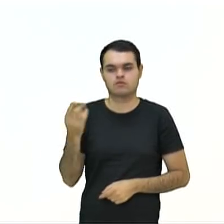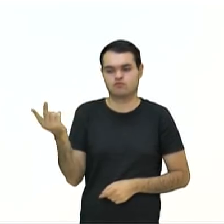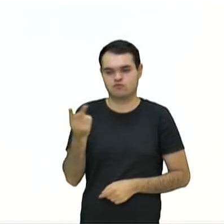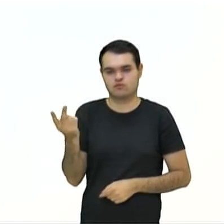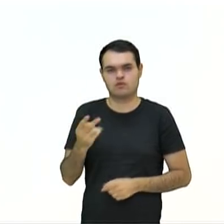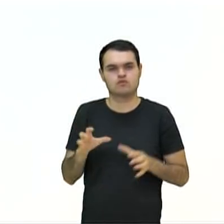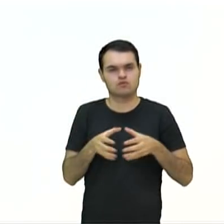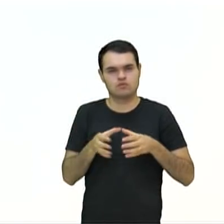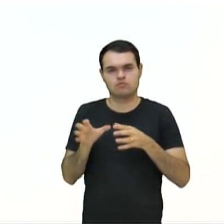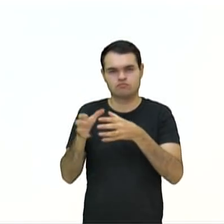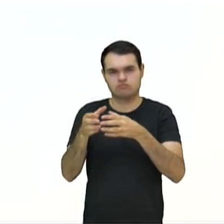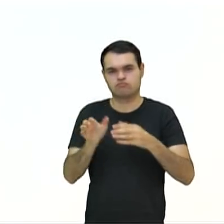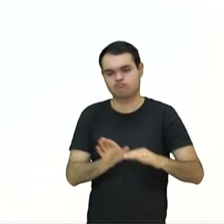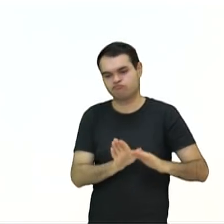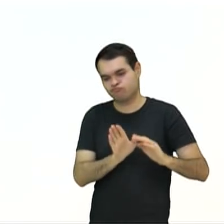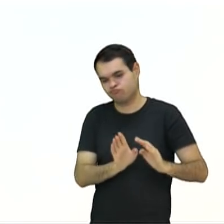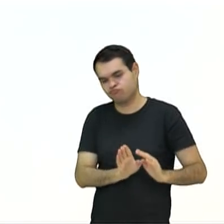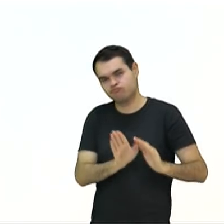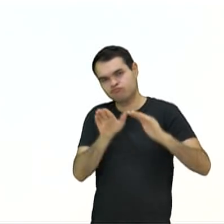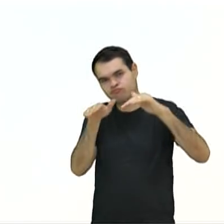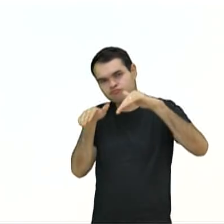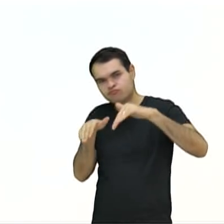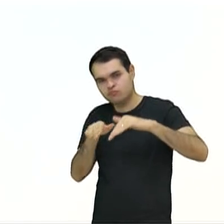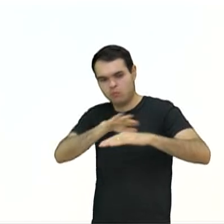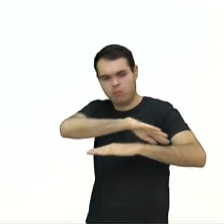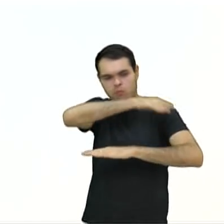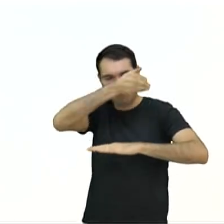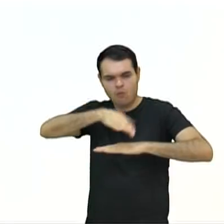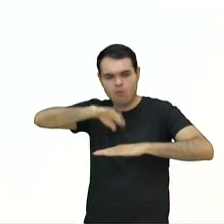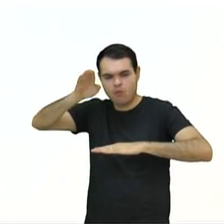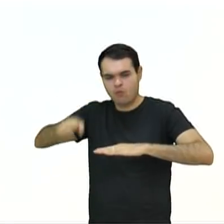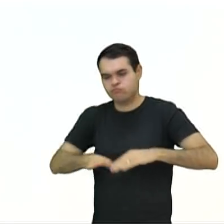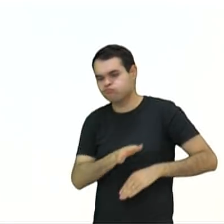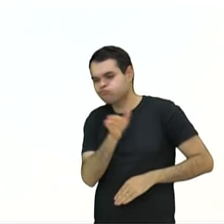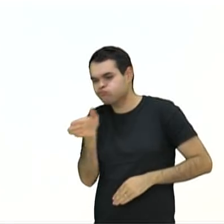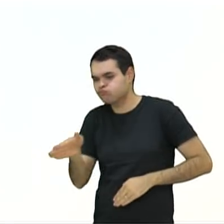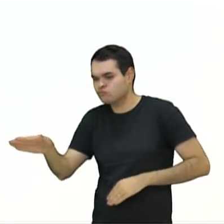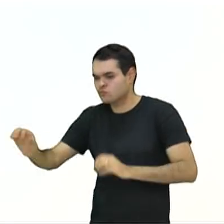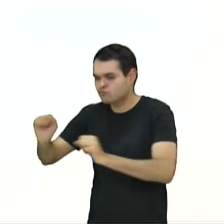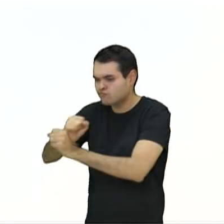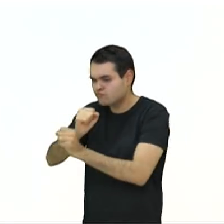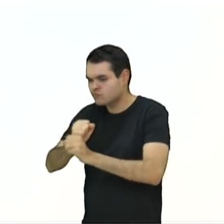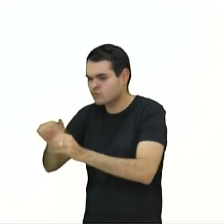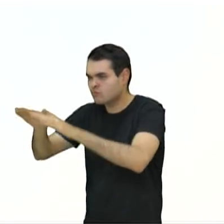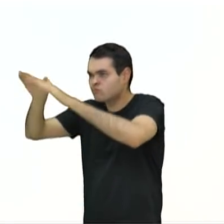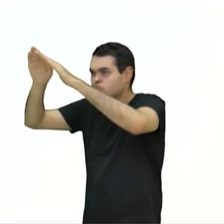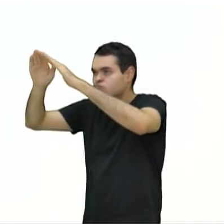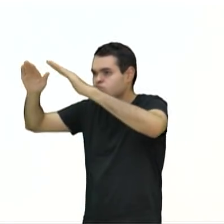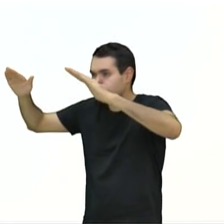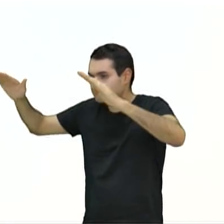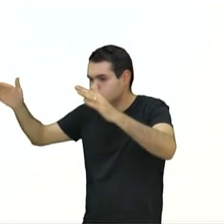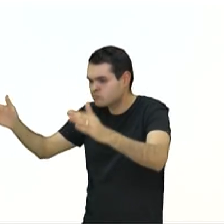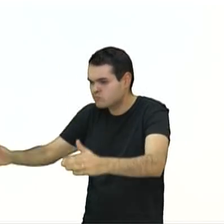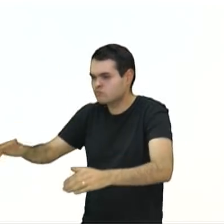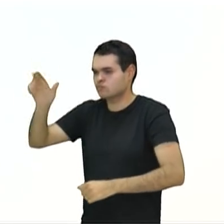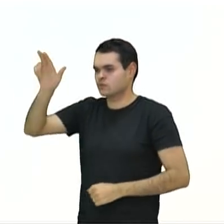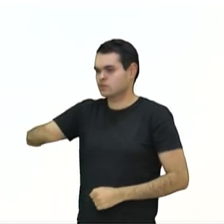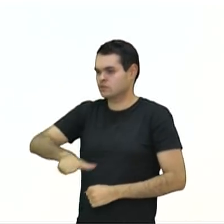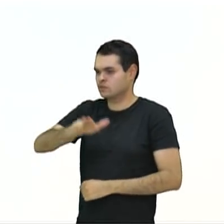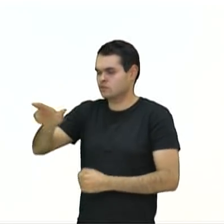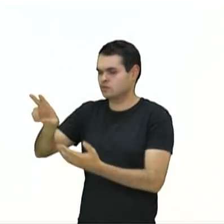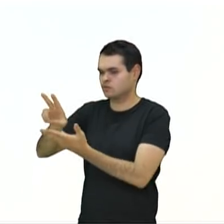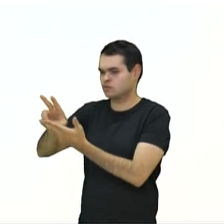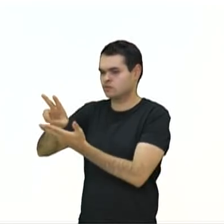com grupos, a serra conseguem romper e erguem um barracão para a catequização dos indígenas. Então, qual era a função